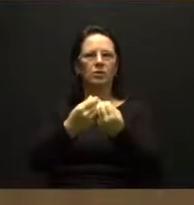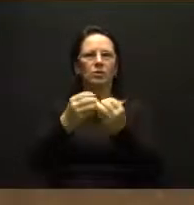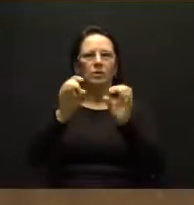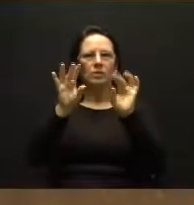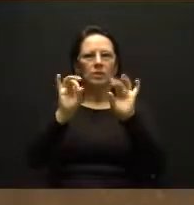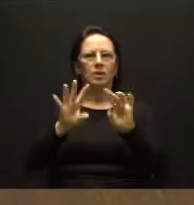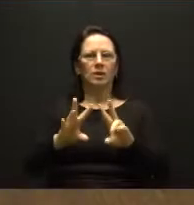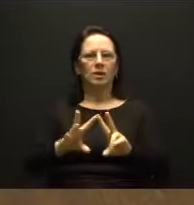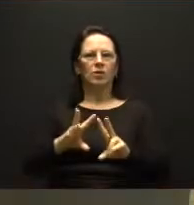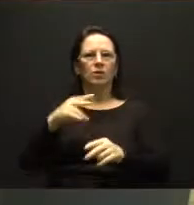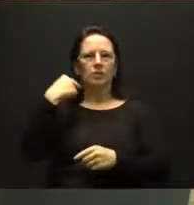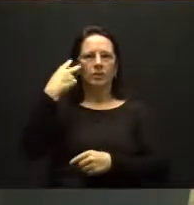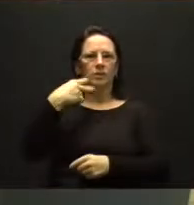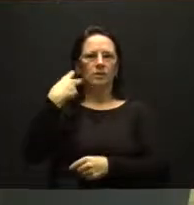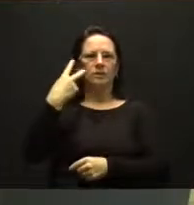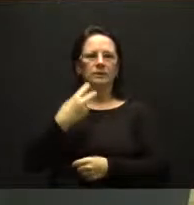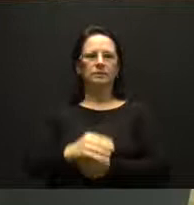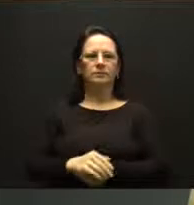vereadores